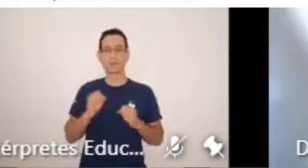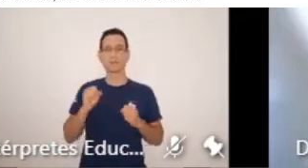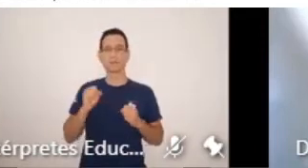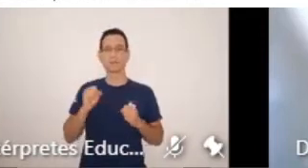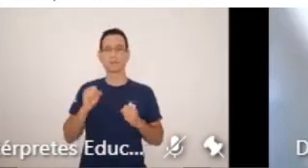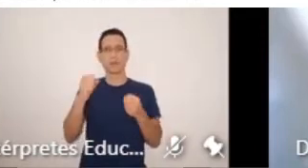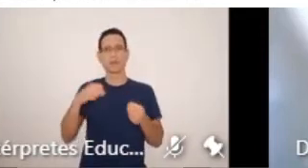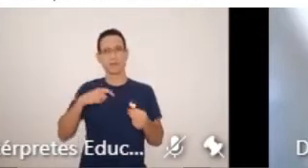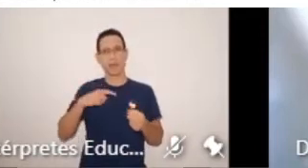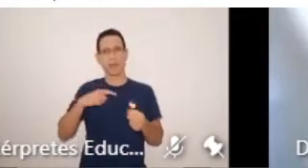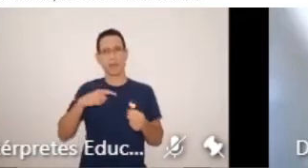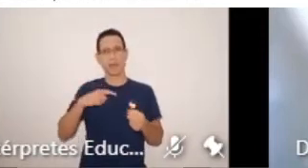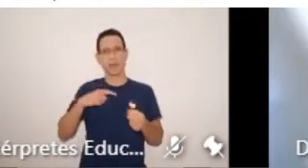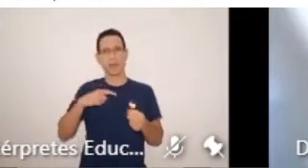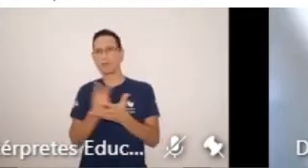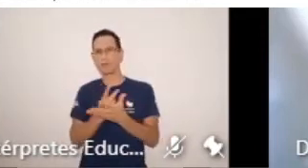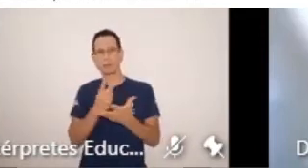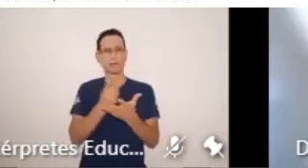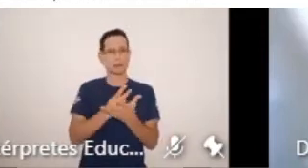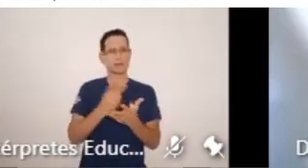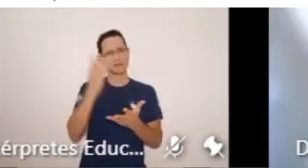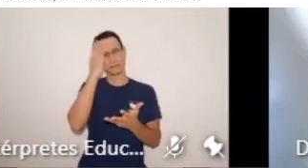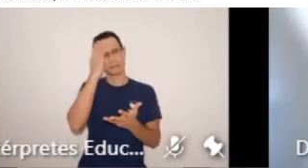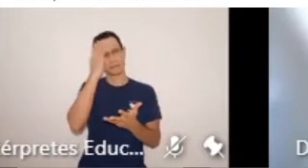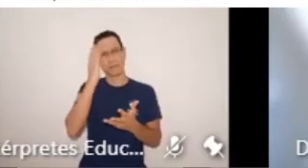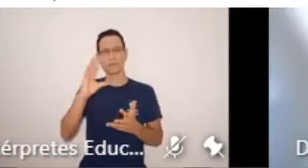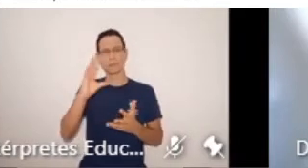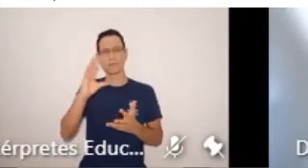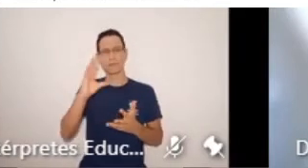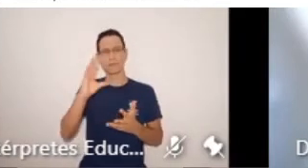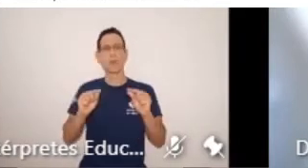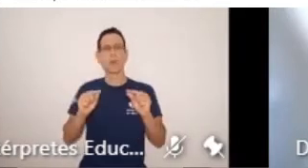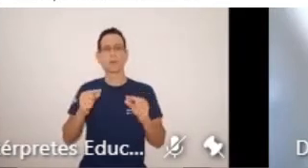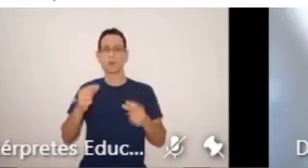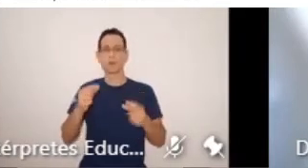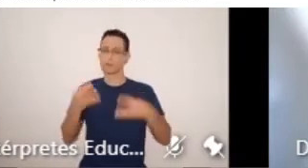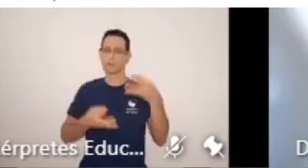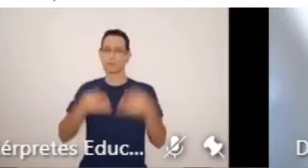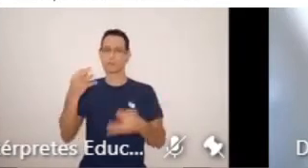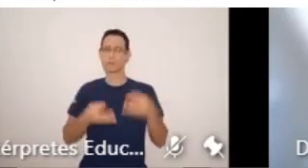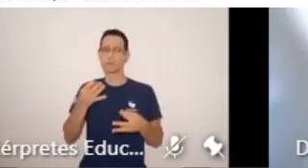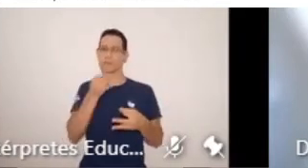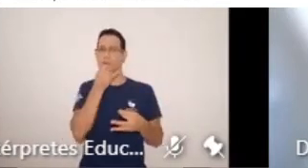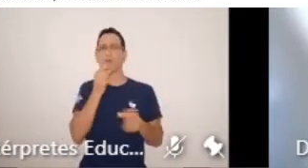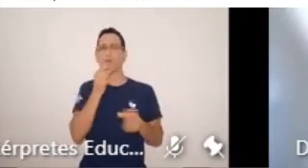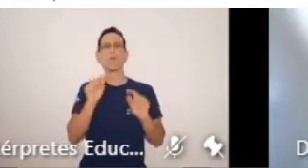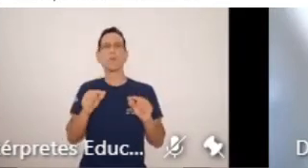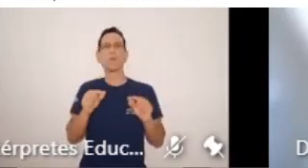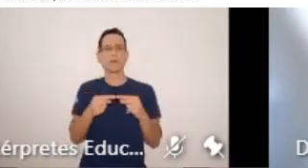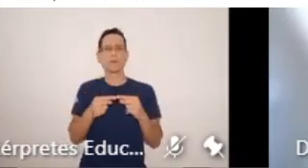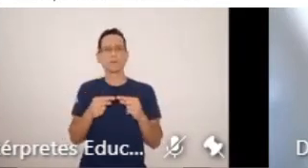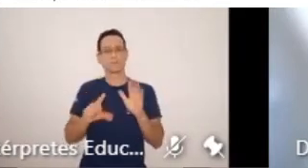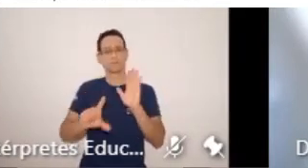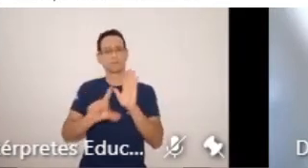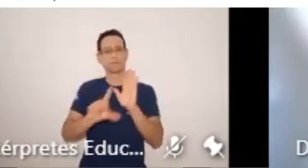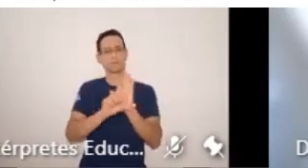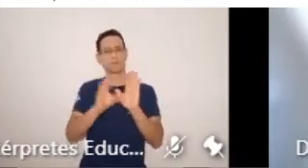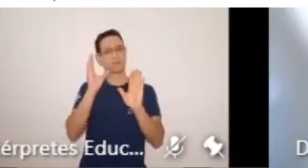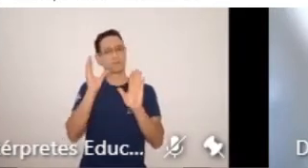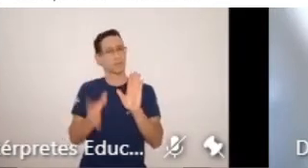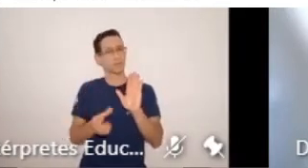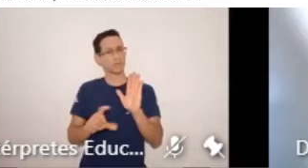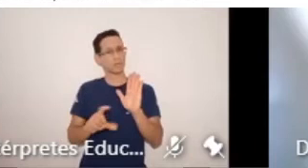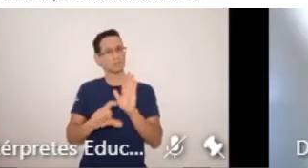isso que geralmente acontece. Nós estamos falando muitas vezes de judicialização daquilo que está já incluído